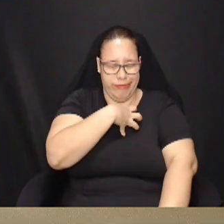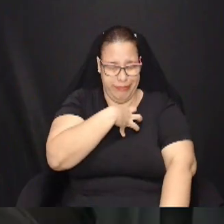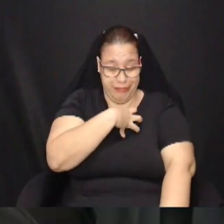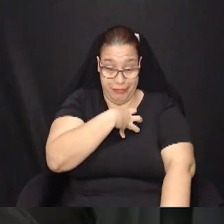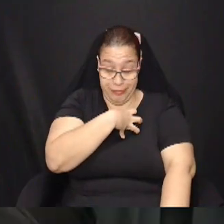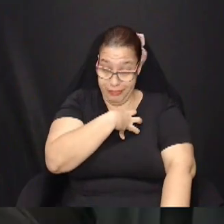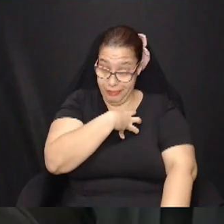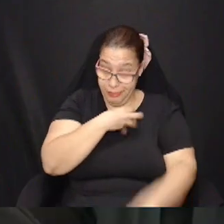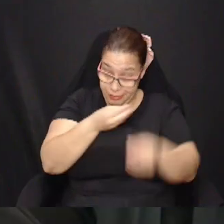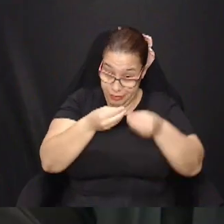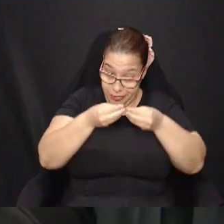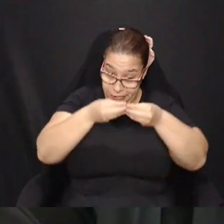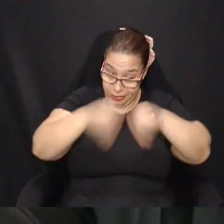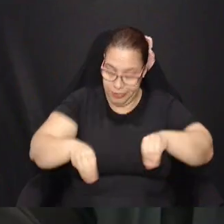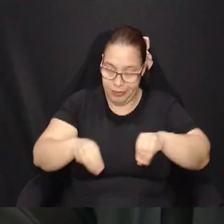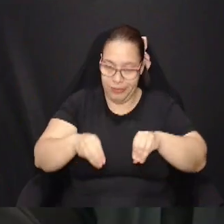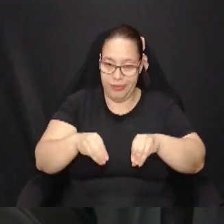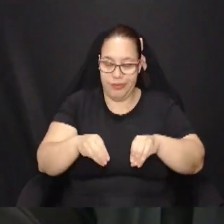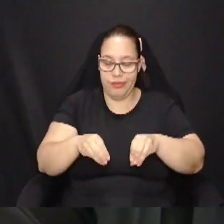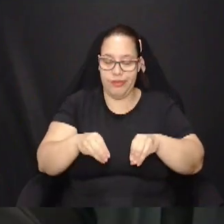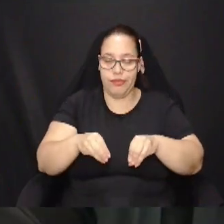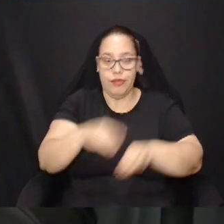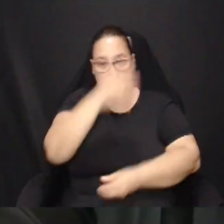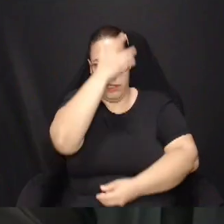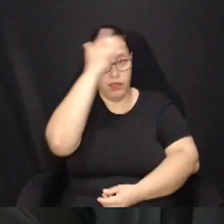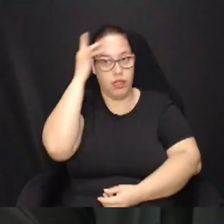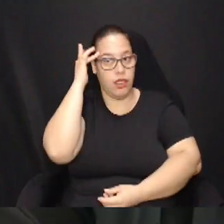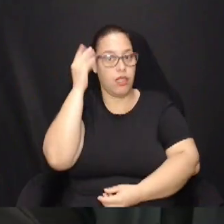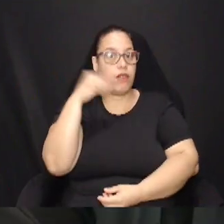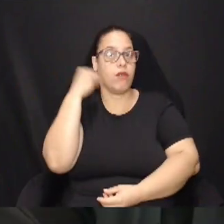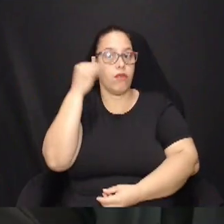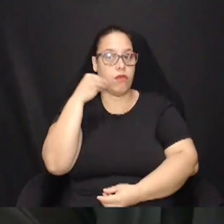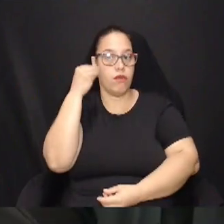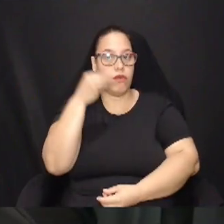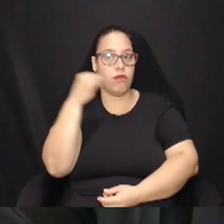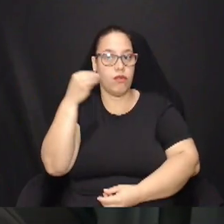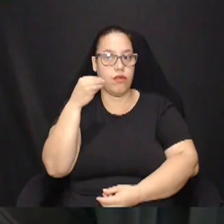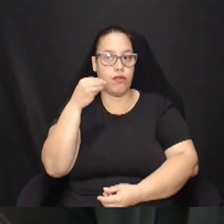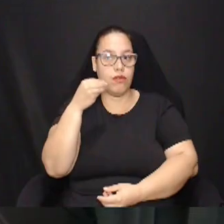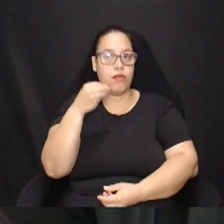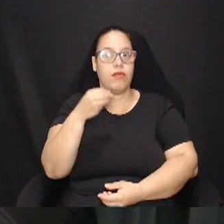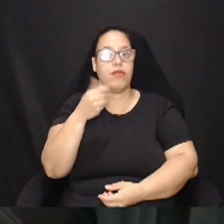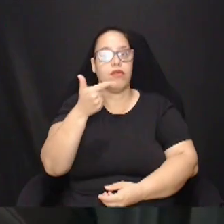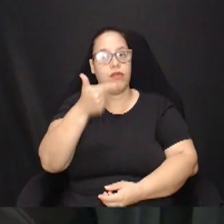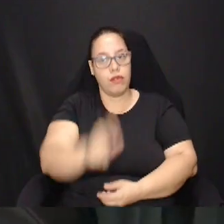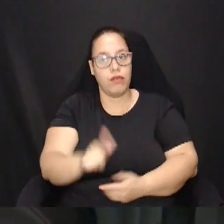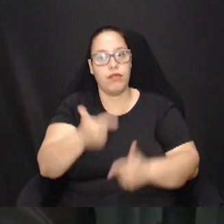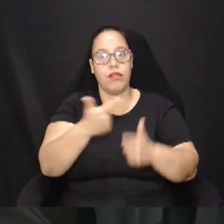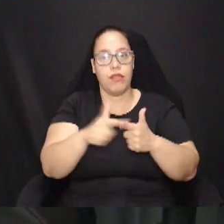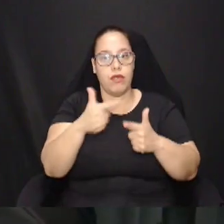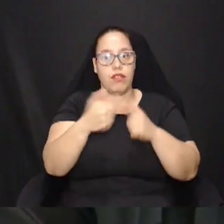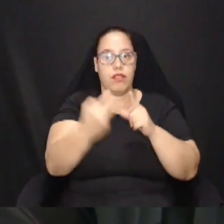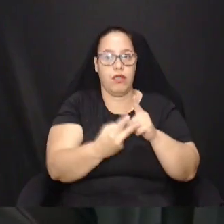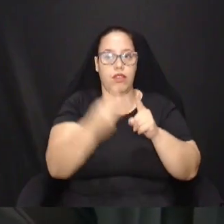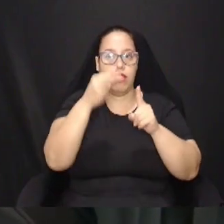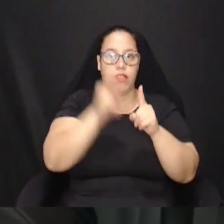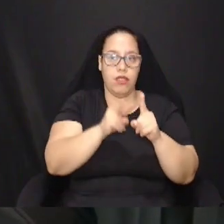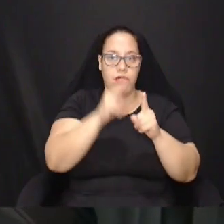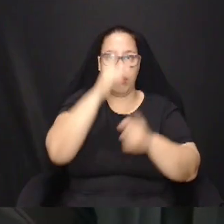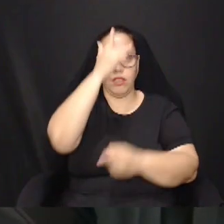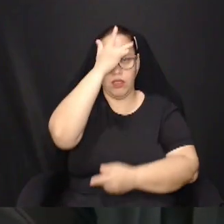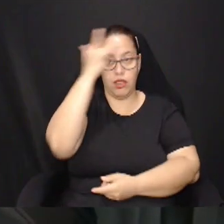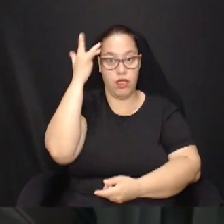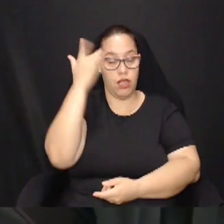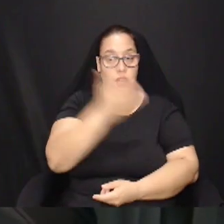bastante significativos para essas pessoas que estão experimentando, e que aí a gente cai em mais um problema do ponto de vista da saúde pública, né? Qual